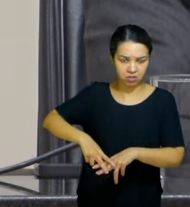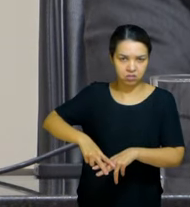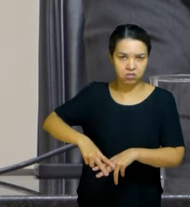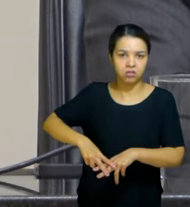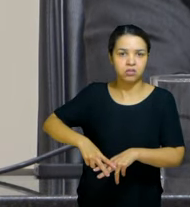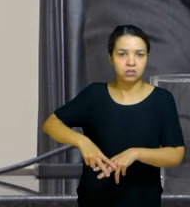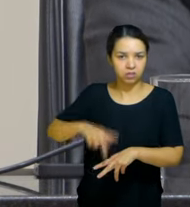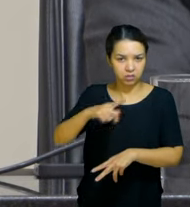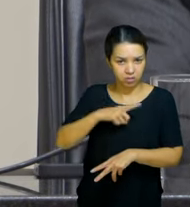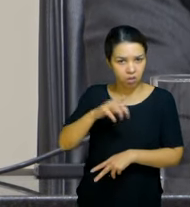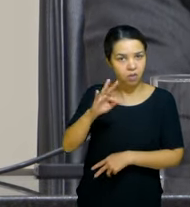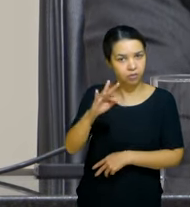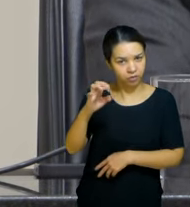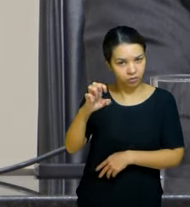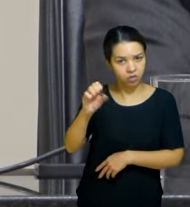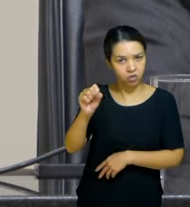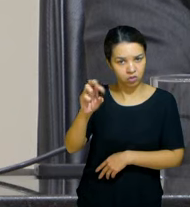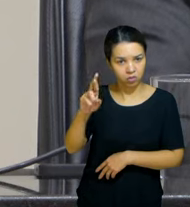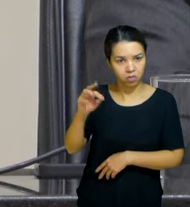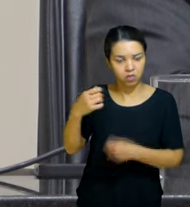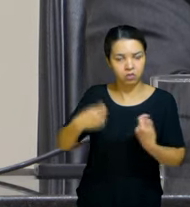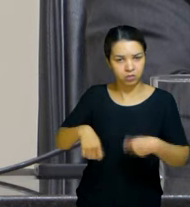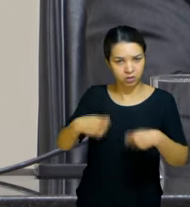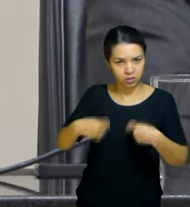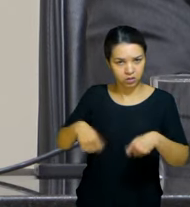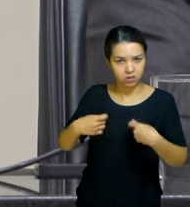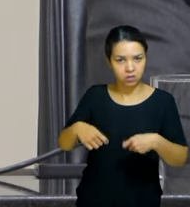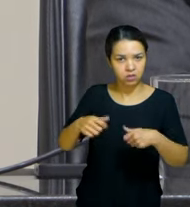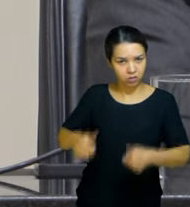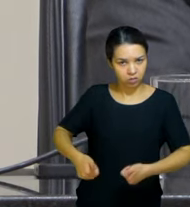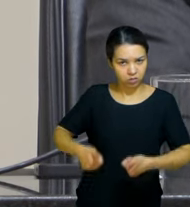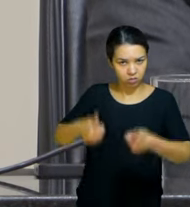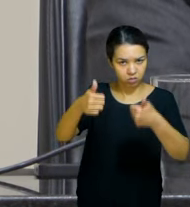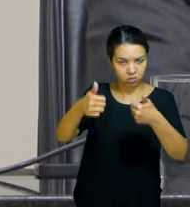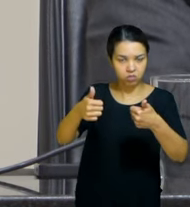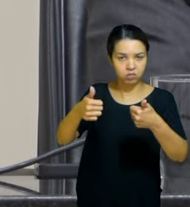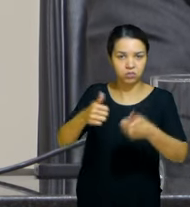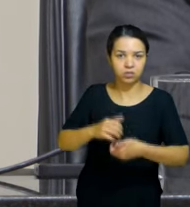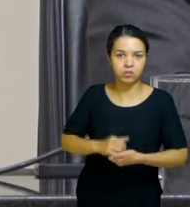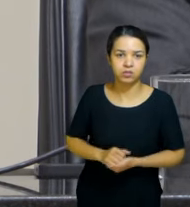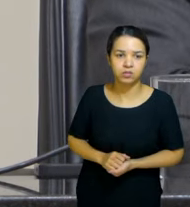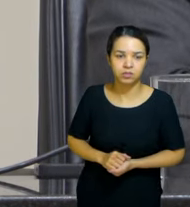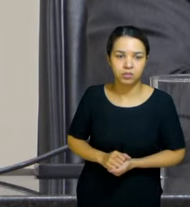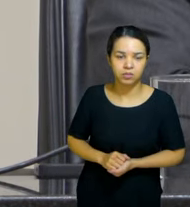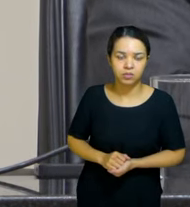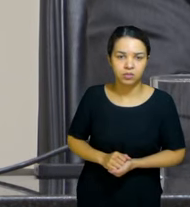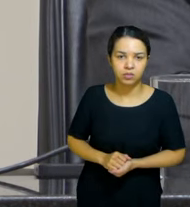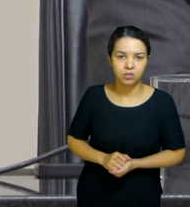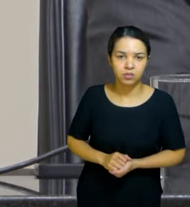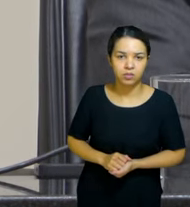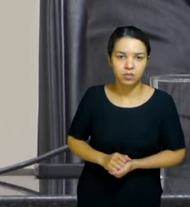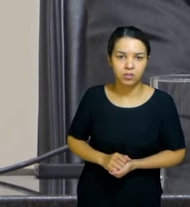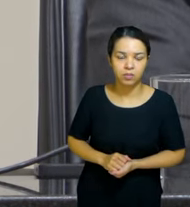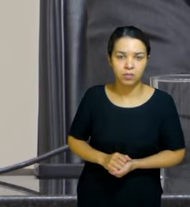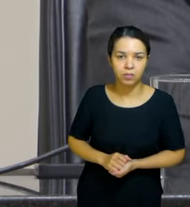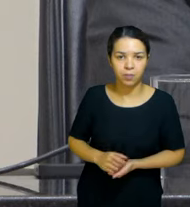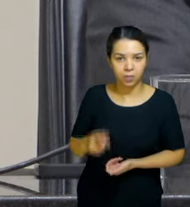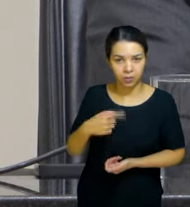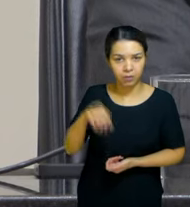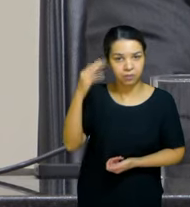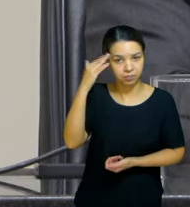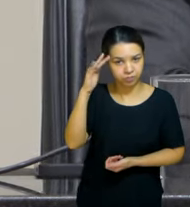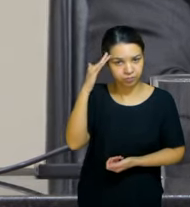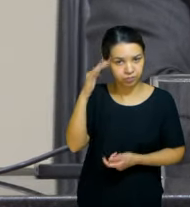Então, a FESPORT precisa, efetivamente, ser recuperada, passada a limpo, enfim, tudo isso. Mas eu preciso compreender